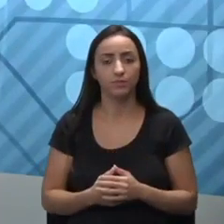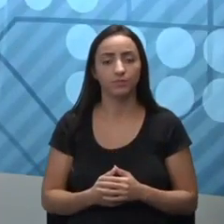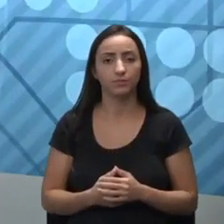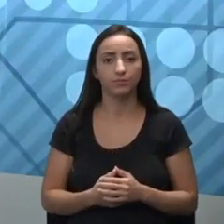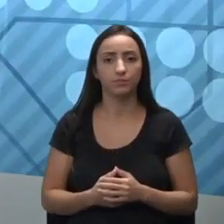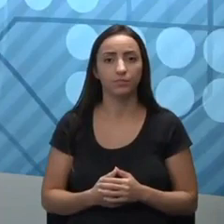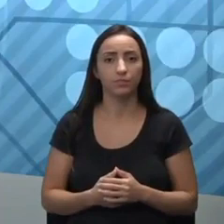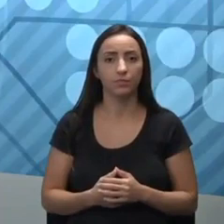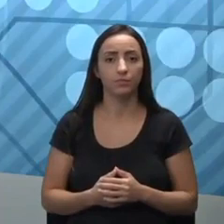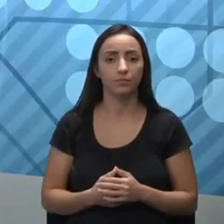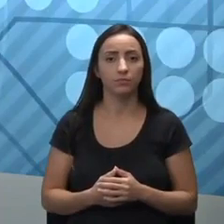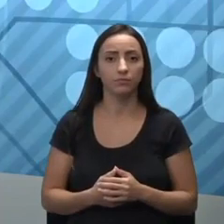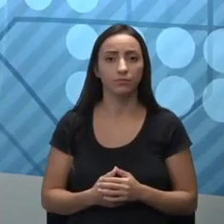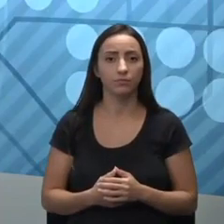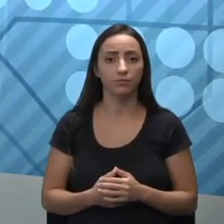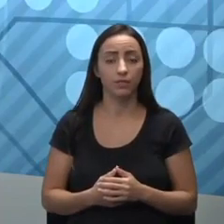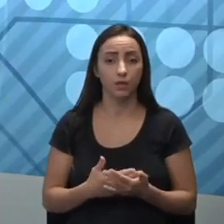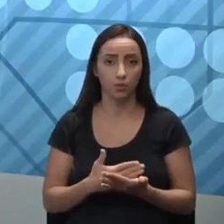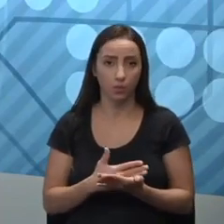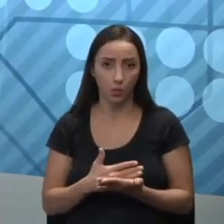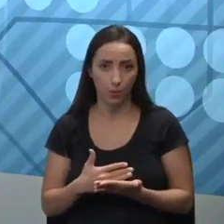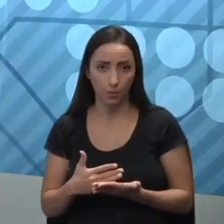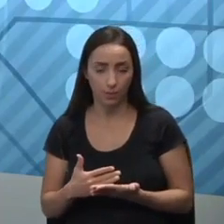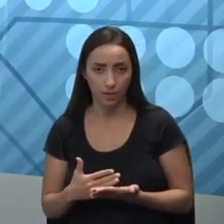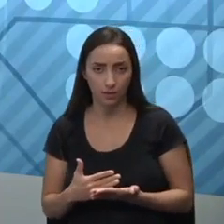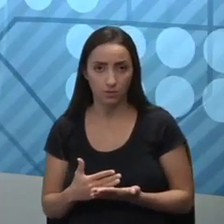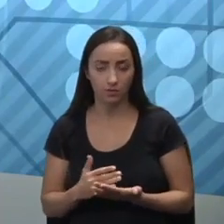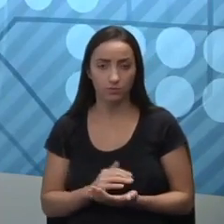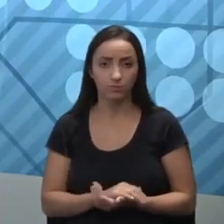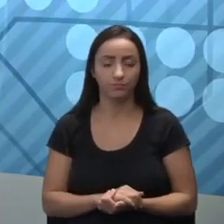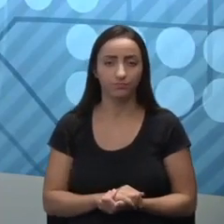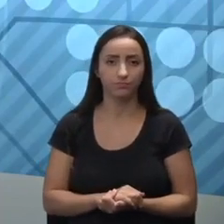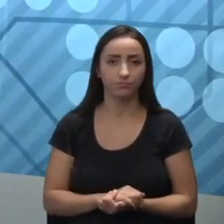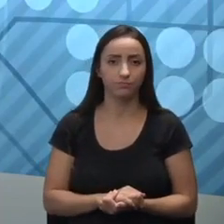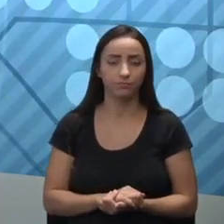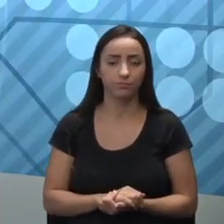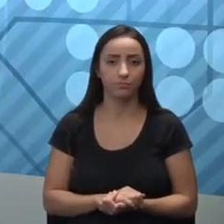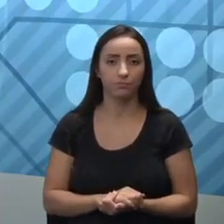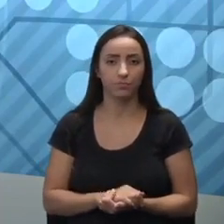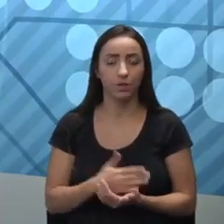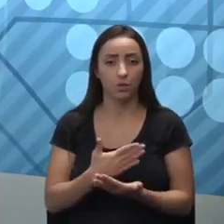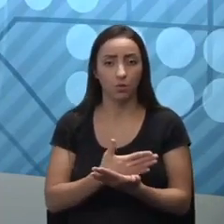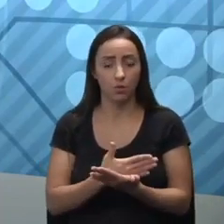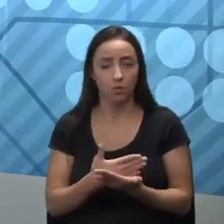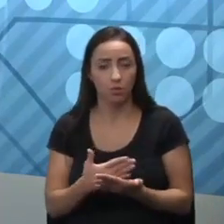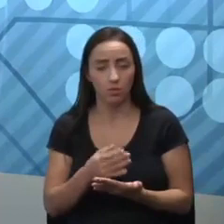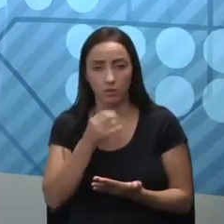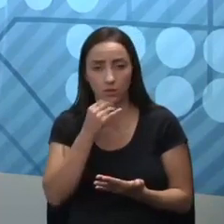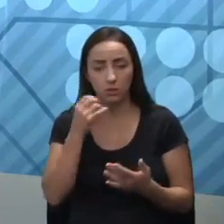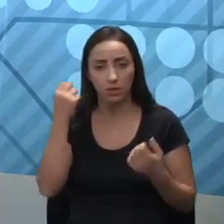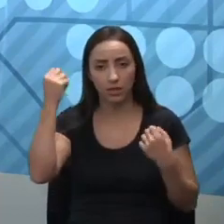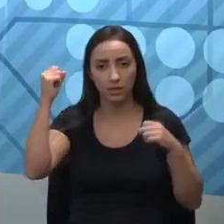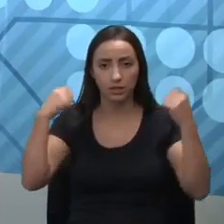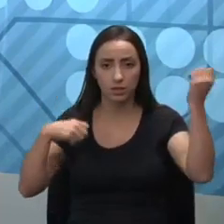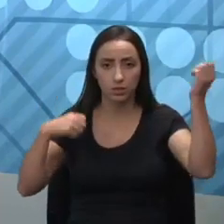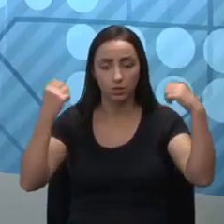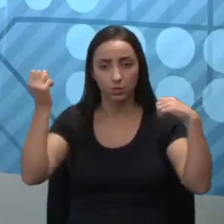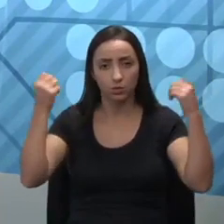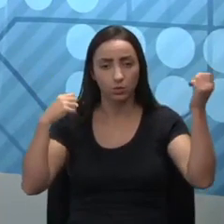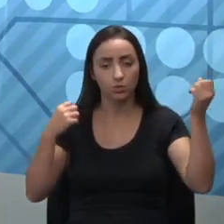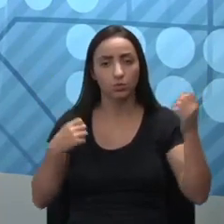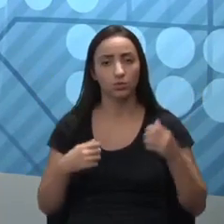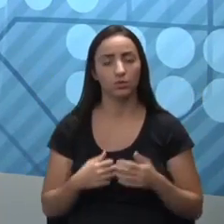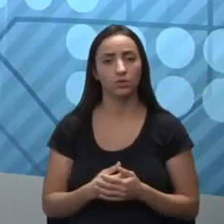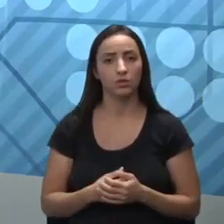psicologia que, no começo da sua atuação nas indústrias, né, muito ligada